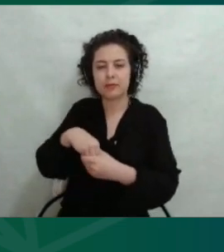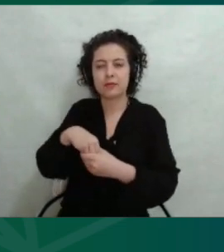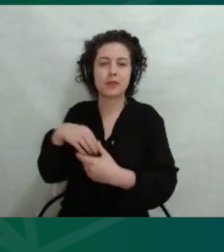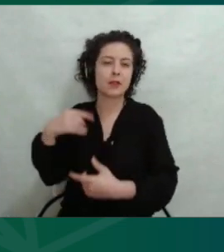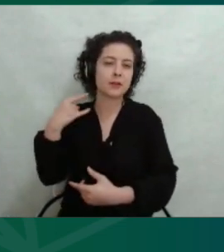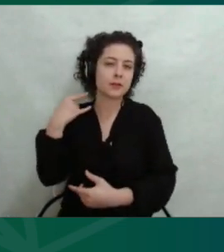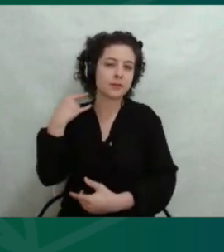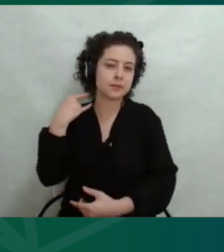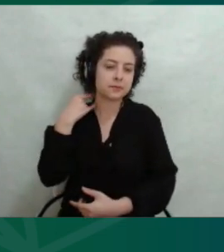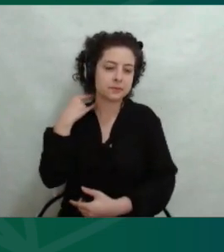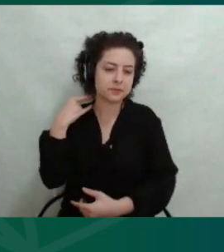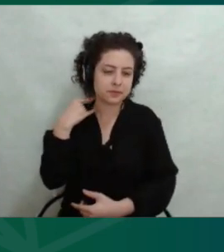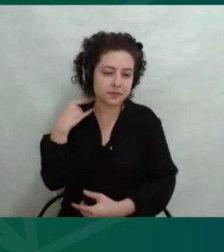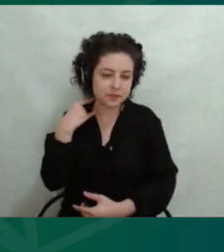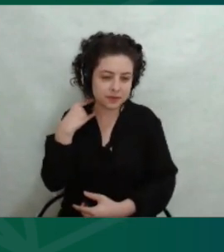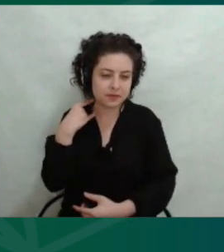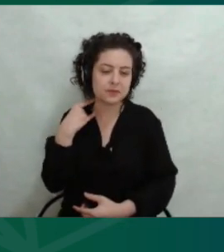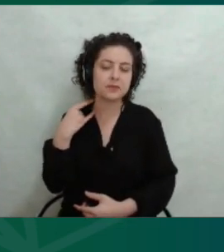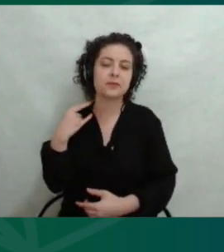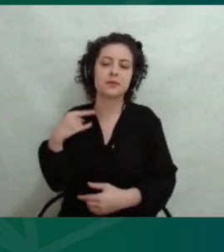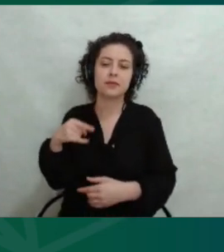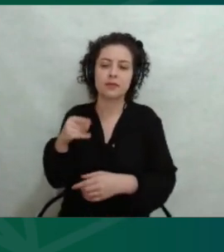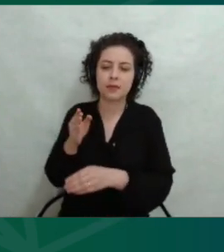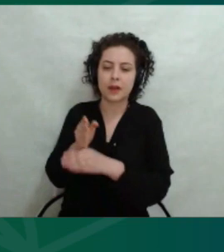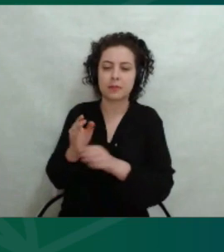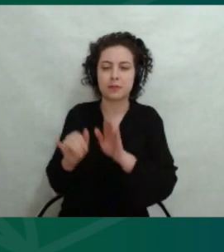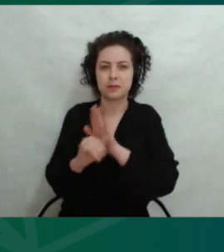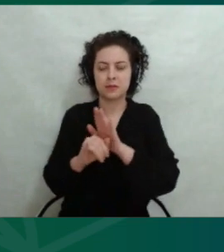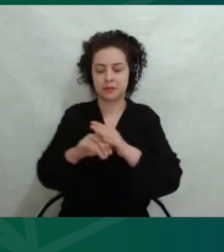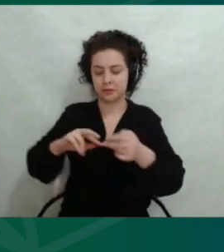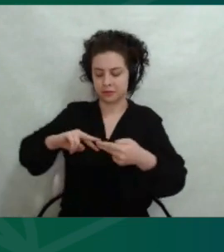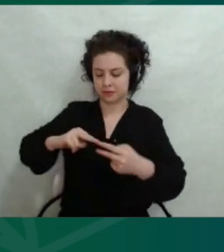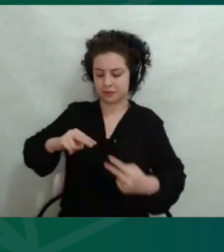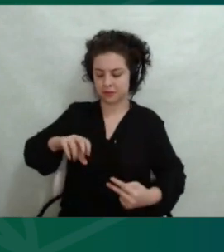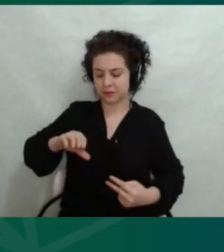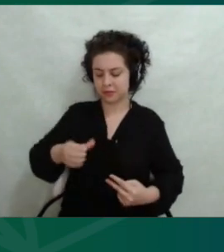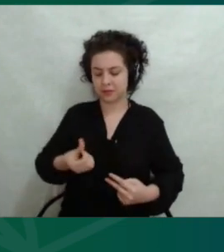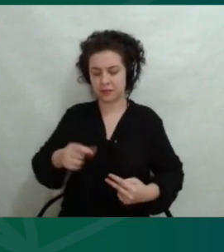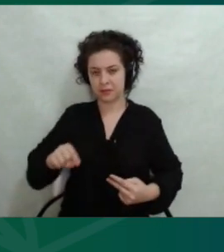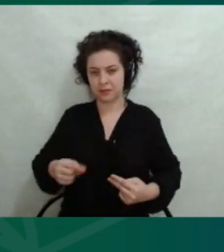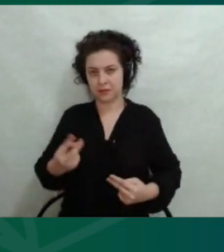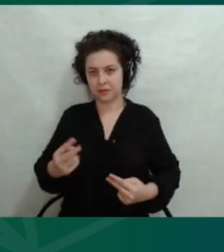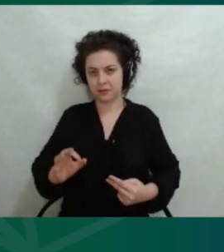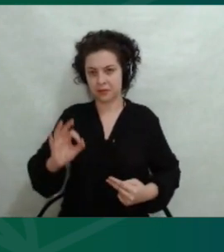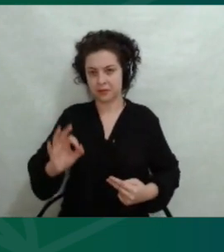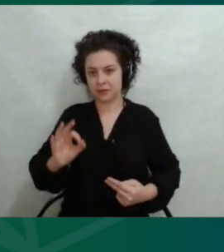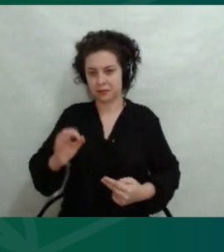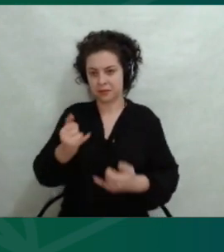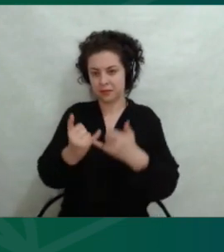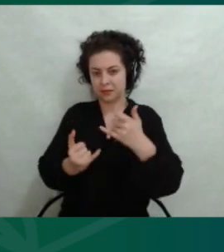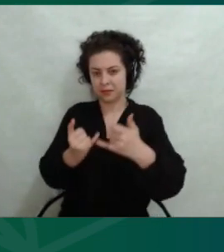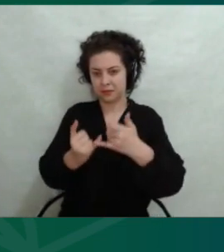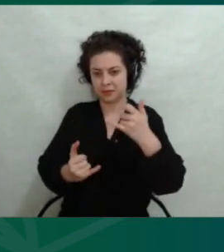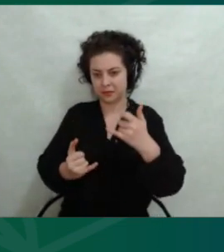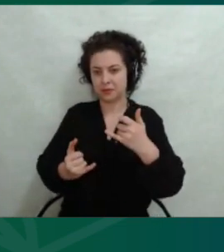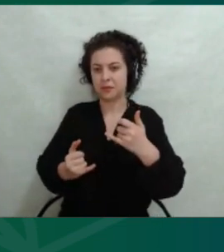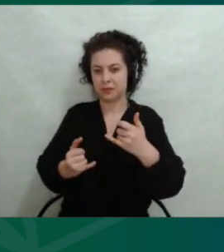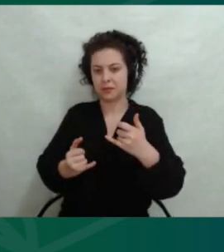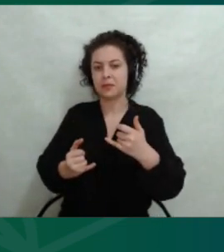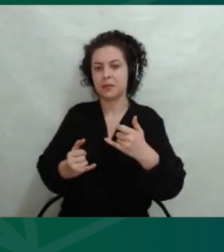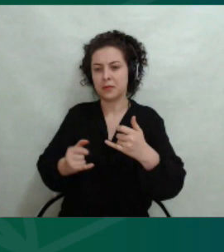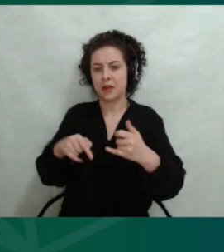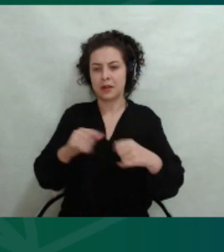uma identidade completa do genoma em torno de 96,2% parecido com esse novo